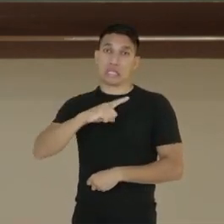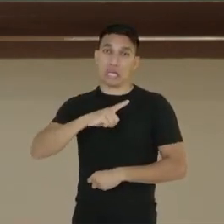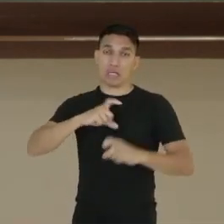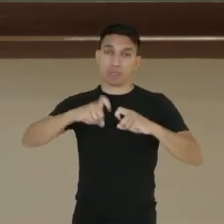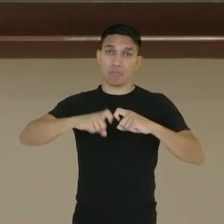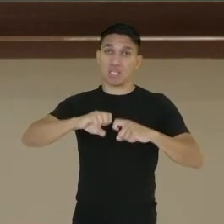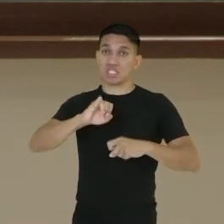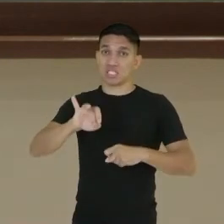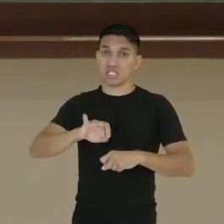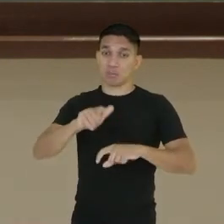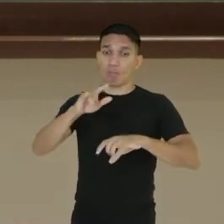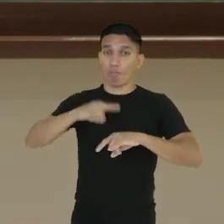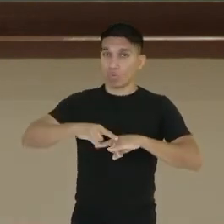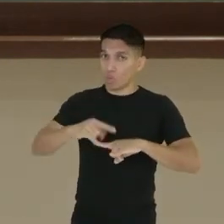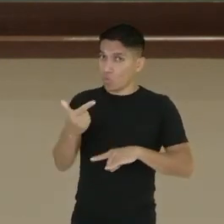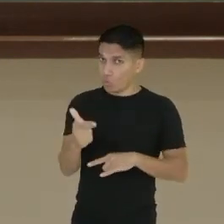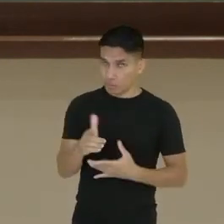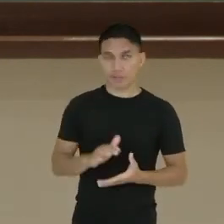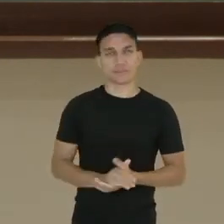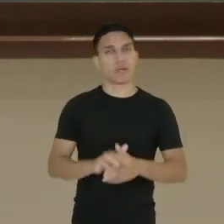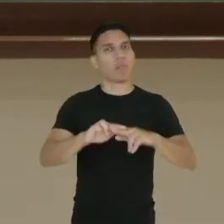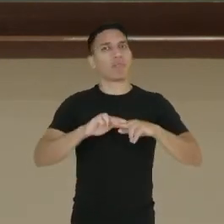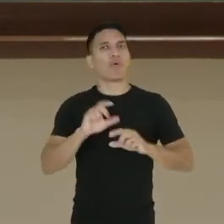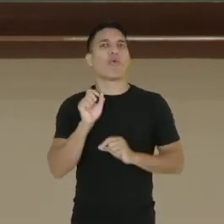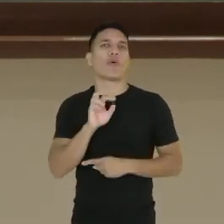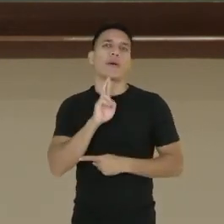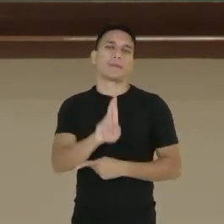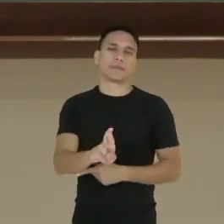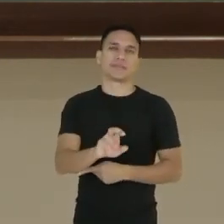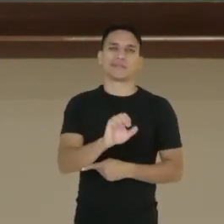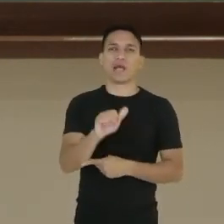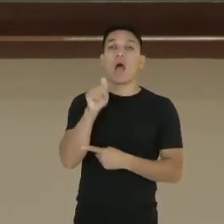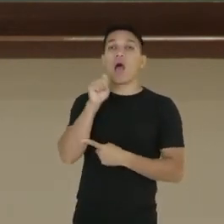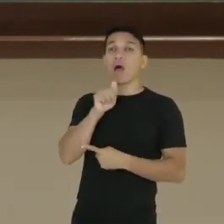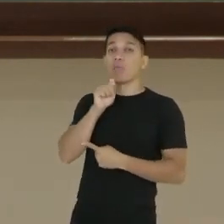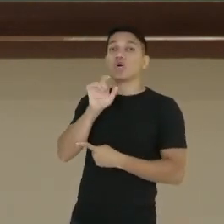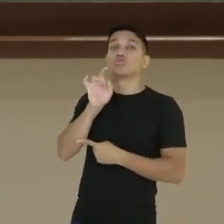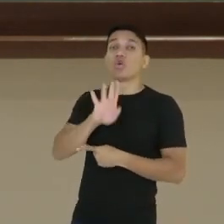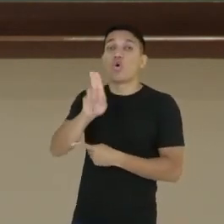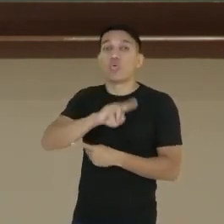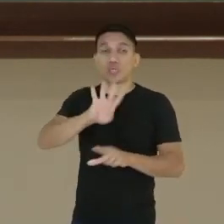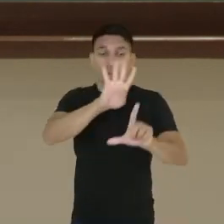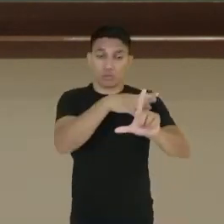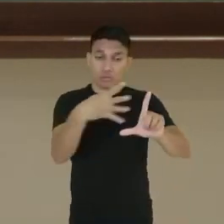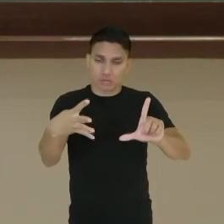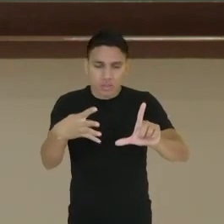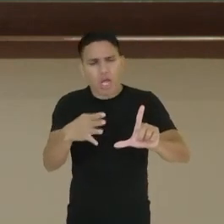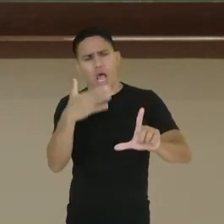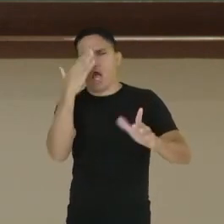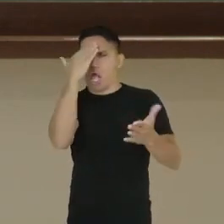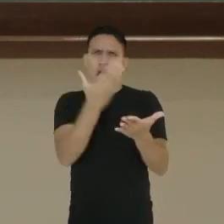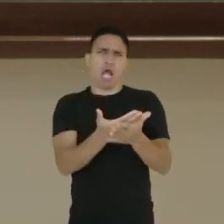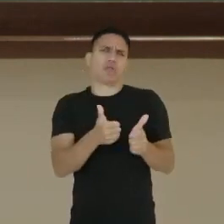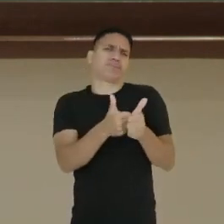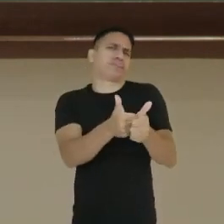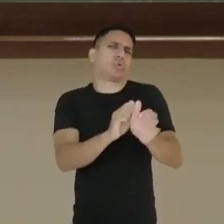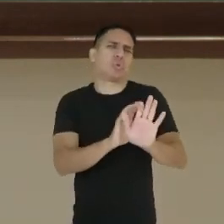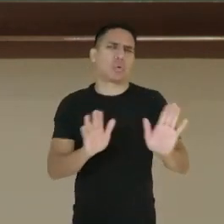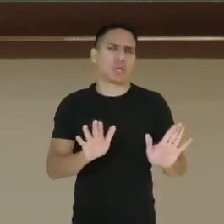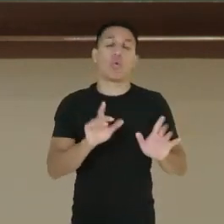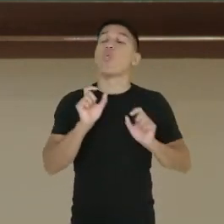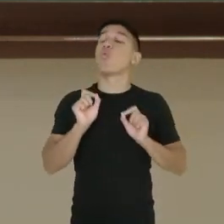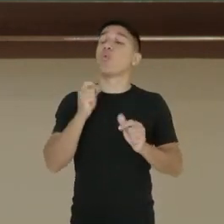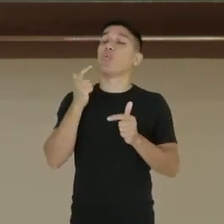do preservativo. Então, a mulher, se ela usar só a tabelinha e ficar confiando só nisso, qual que é